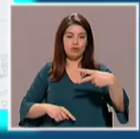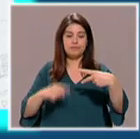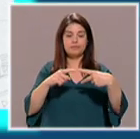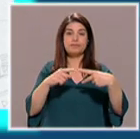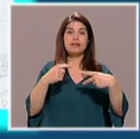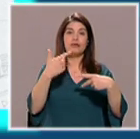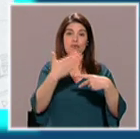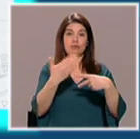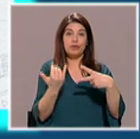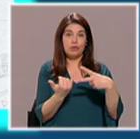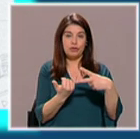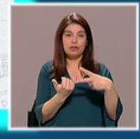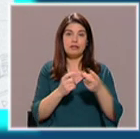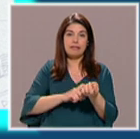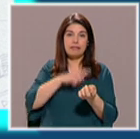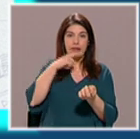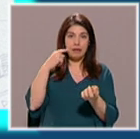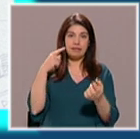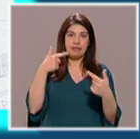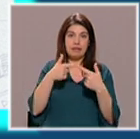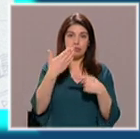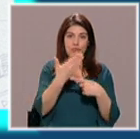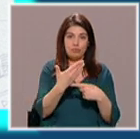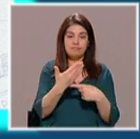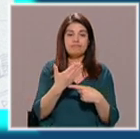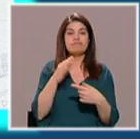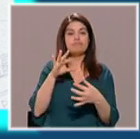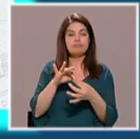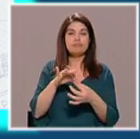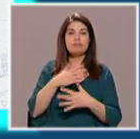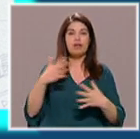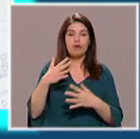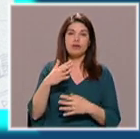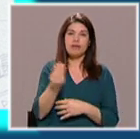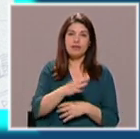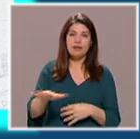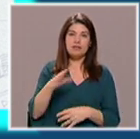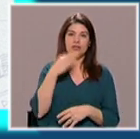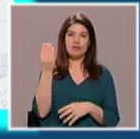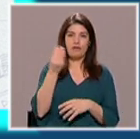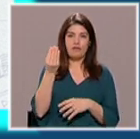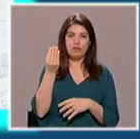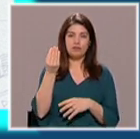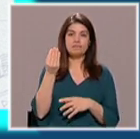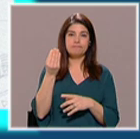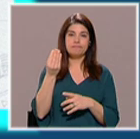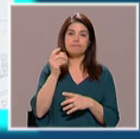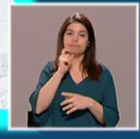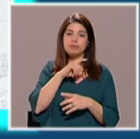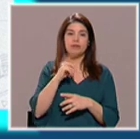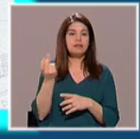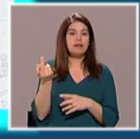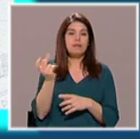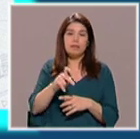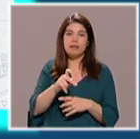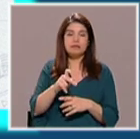2. A diabetes do tipo 1 é característica dos jovens, das crianças, e pode surgir ocasionalmente